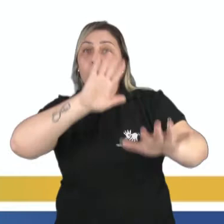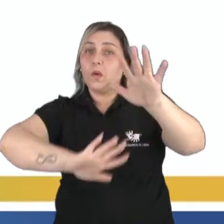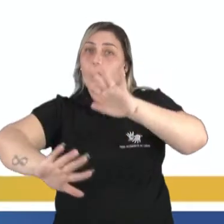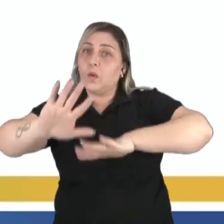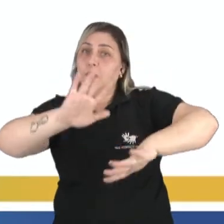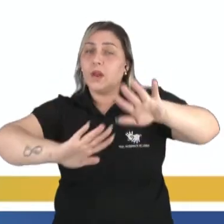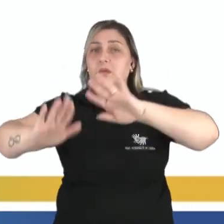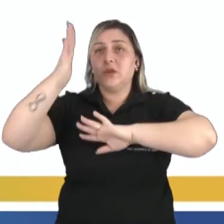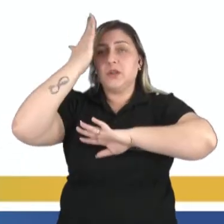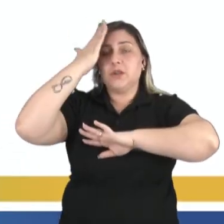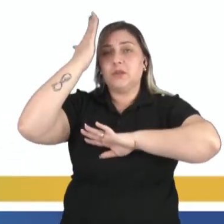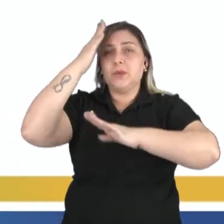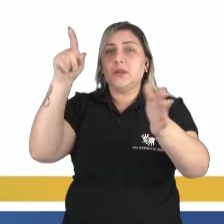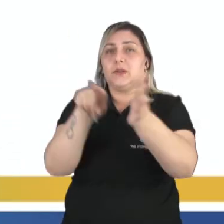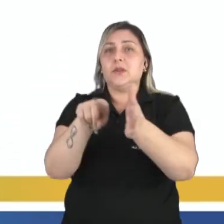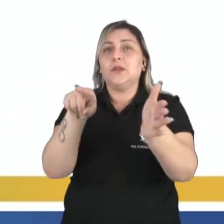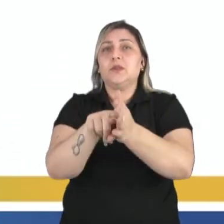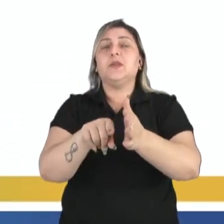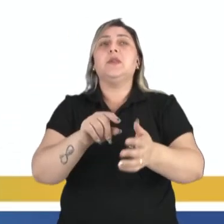na interpretação.